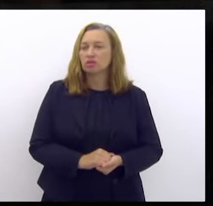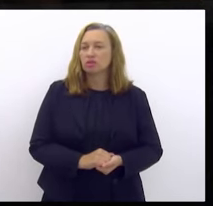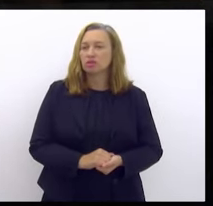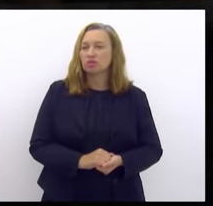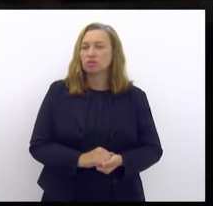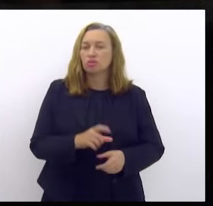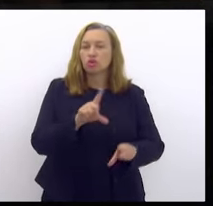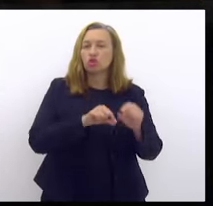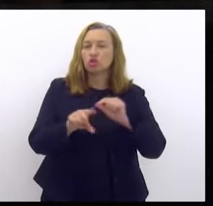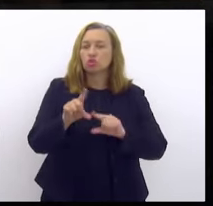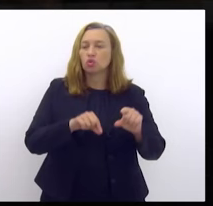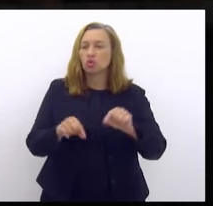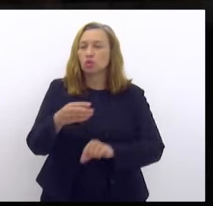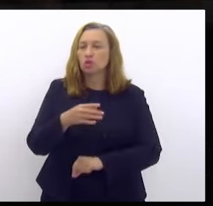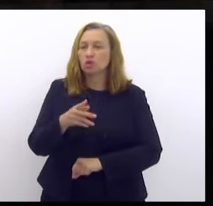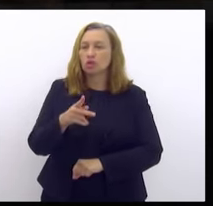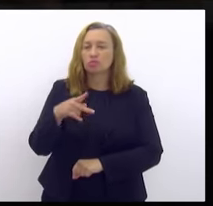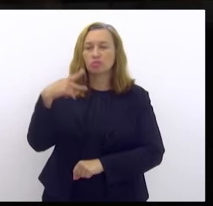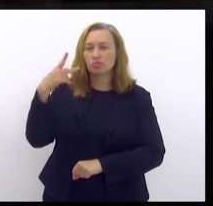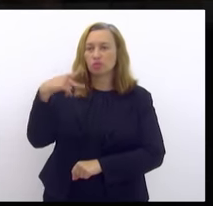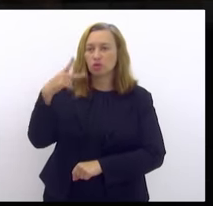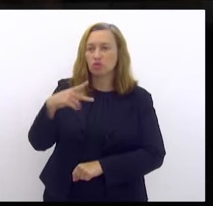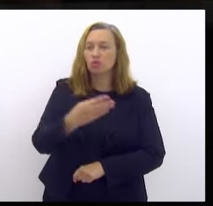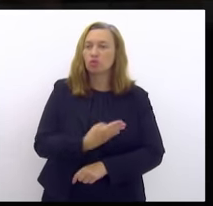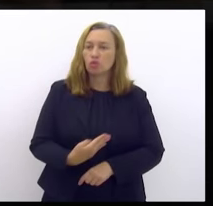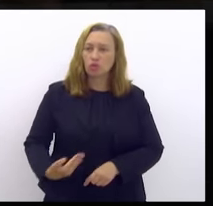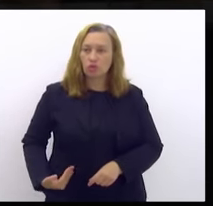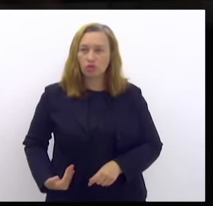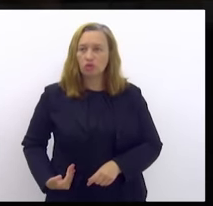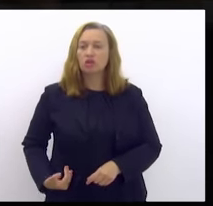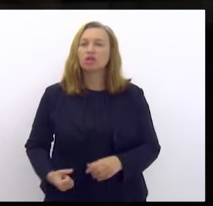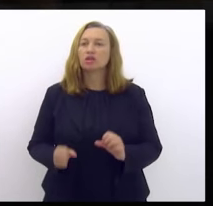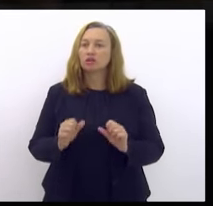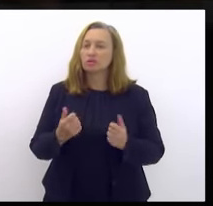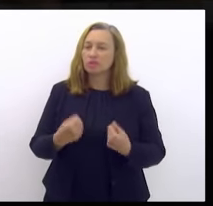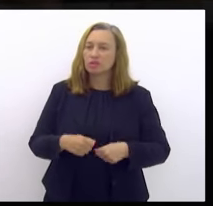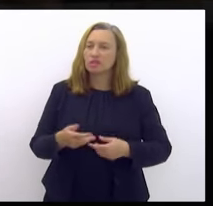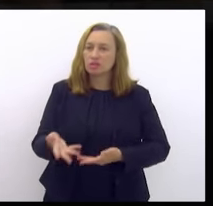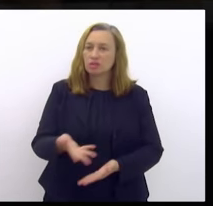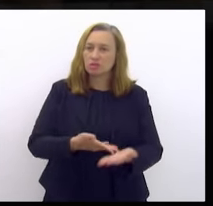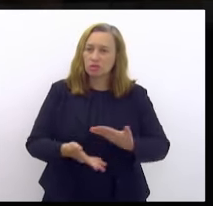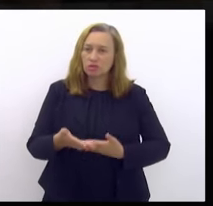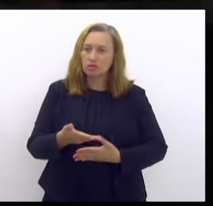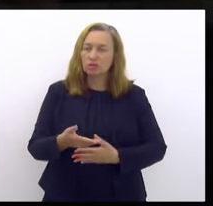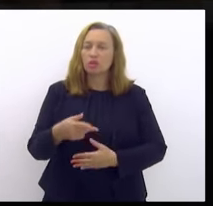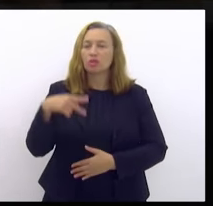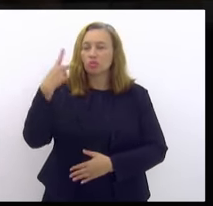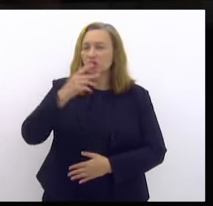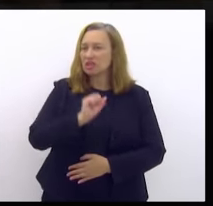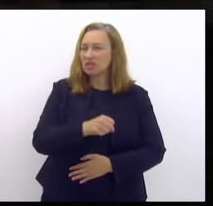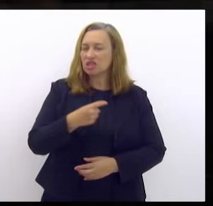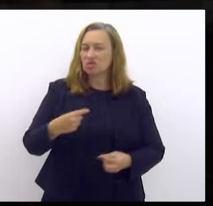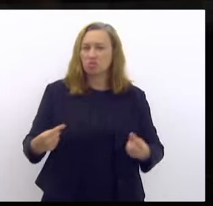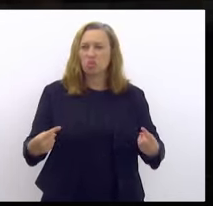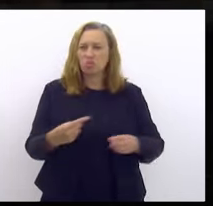políticas. Um governo deve fazer composição política, sim. Não tenho nada contra.